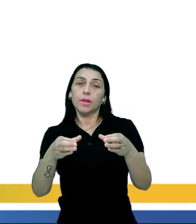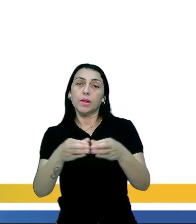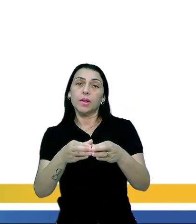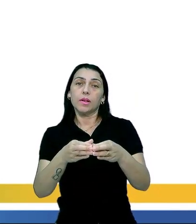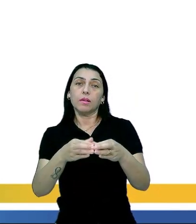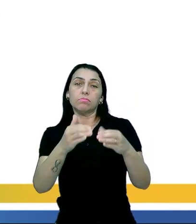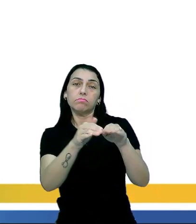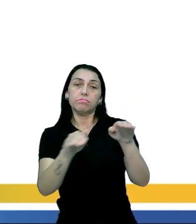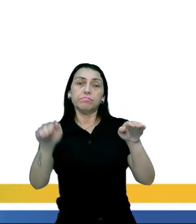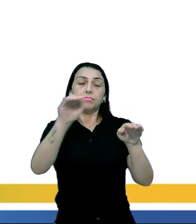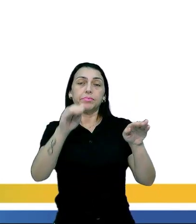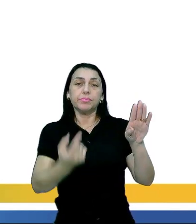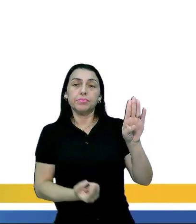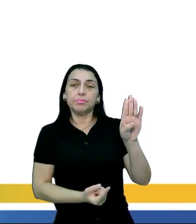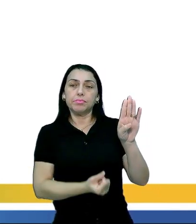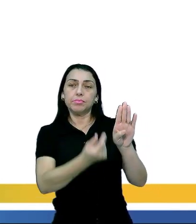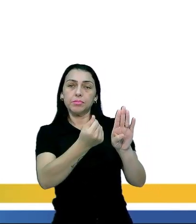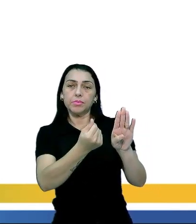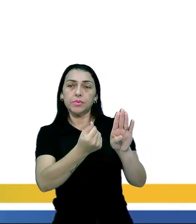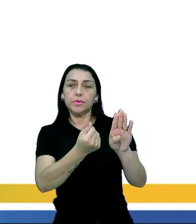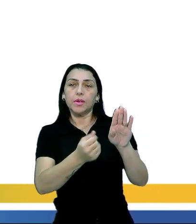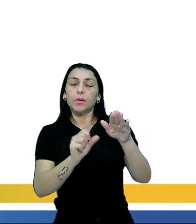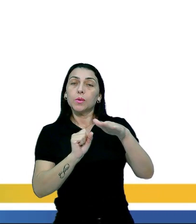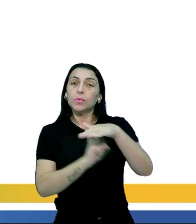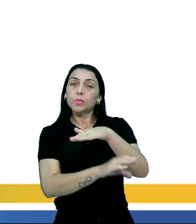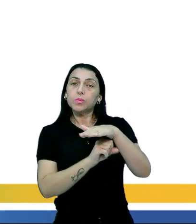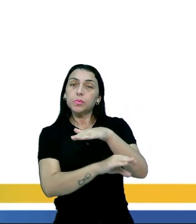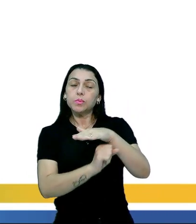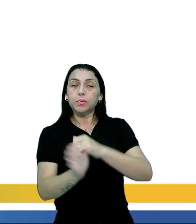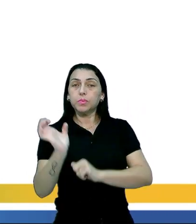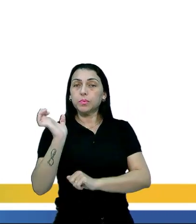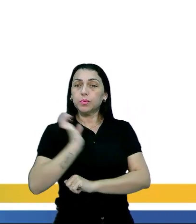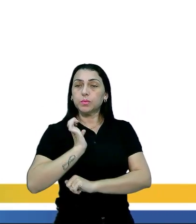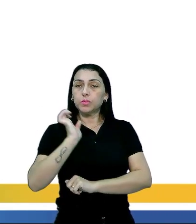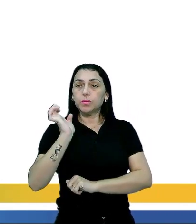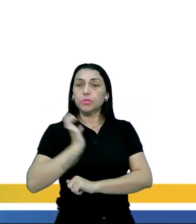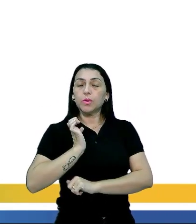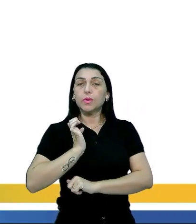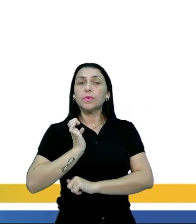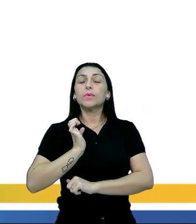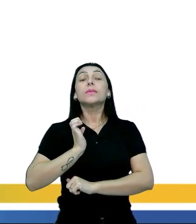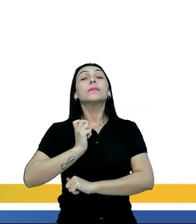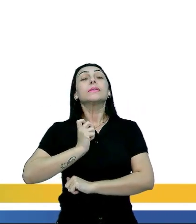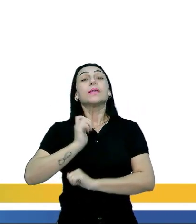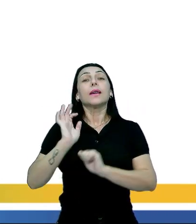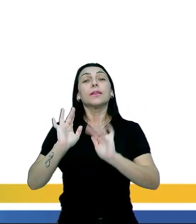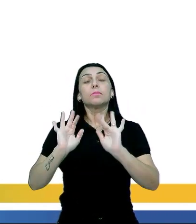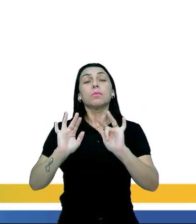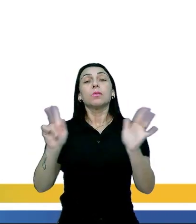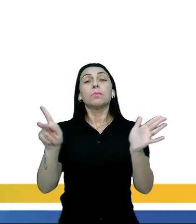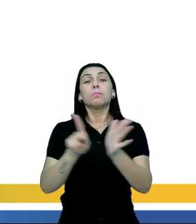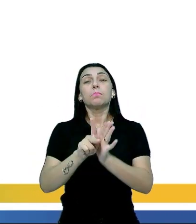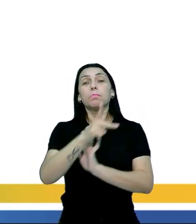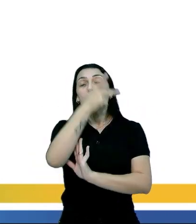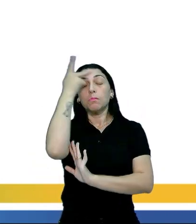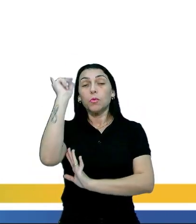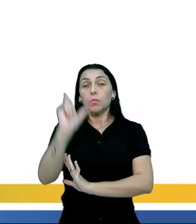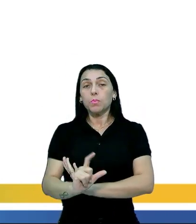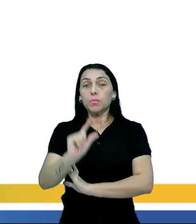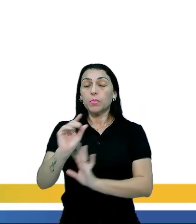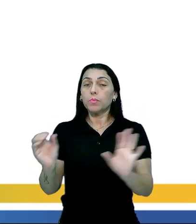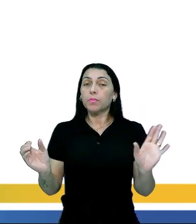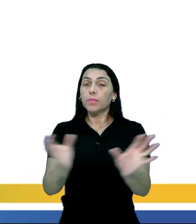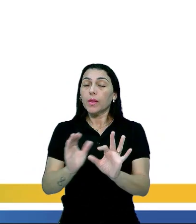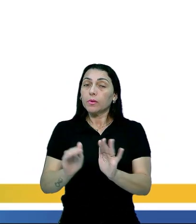supremacia da classe burguesa é a acumulação da riqueza nas mãos dos particulares, a formação e